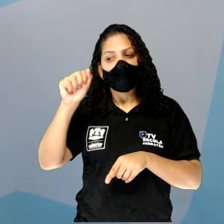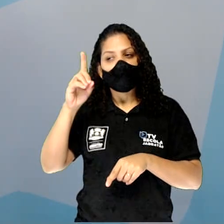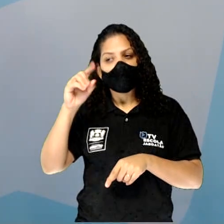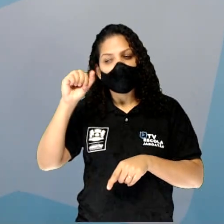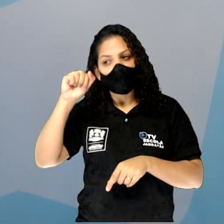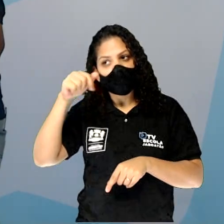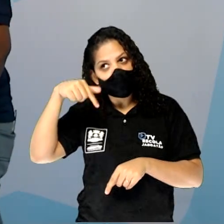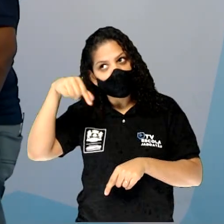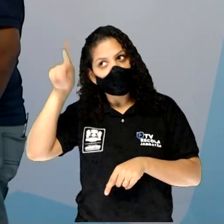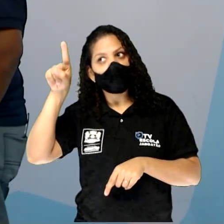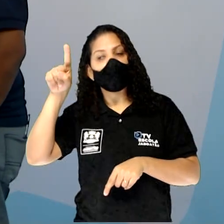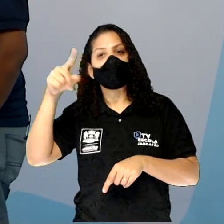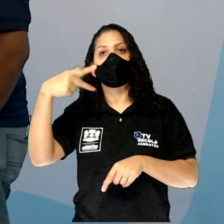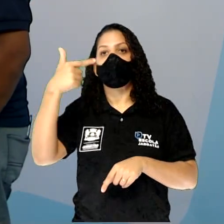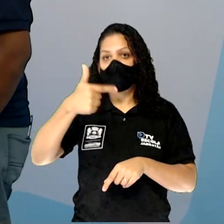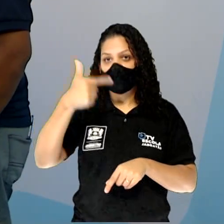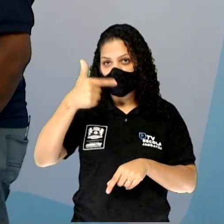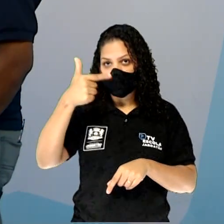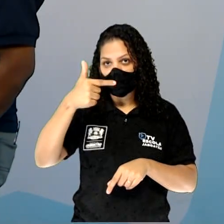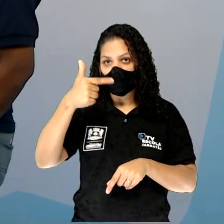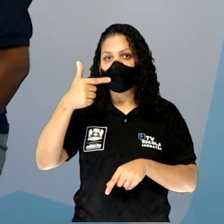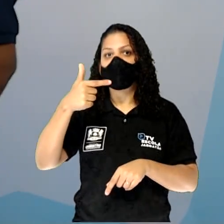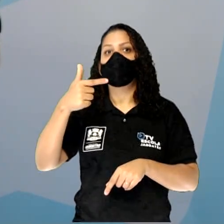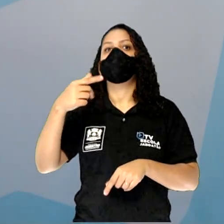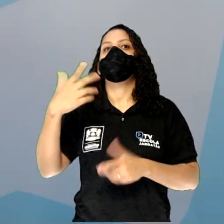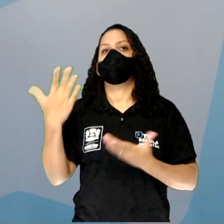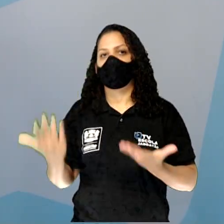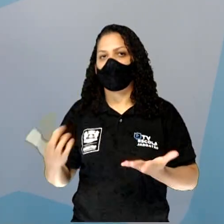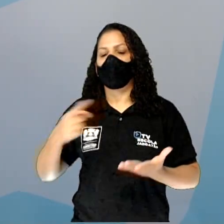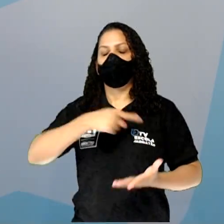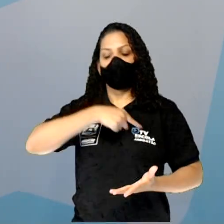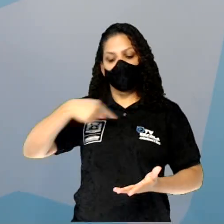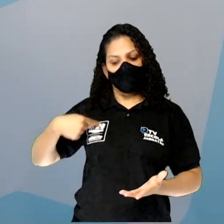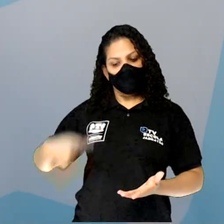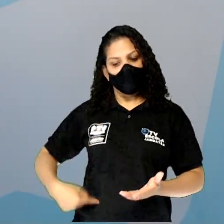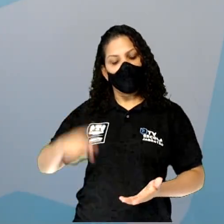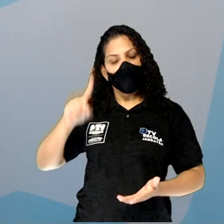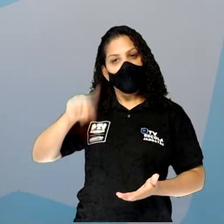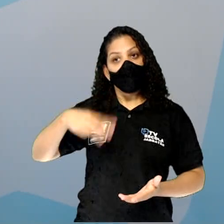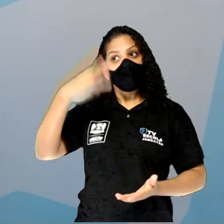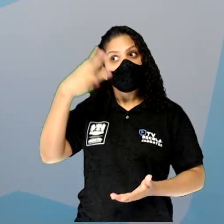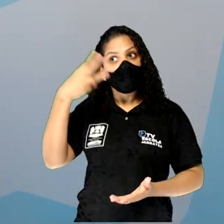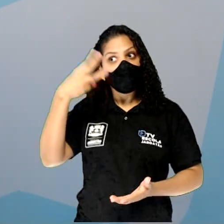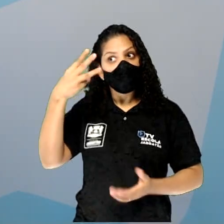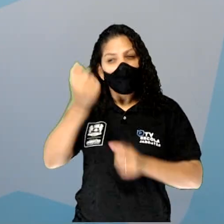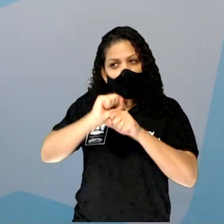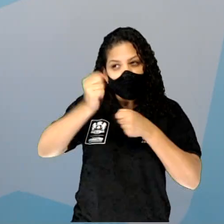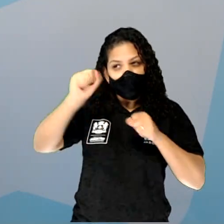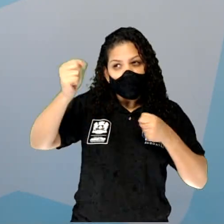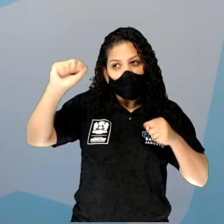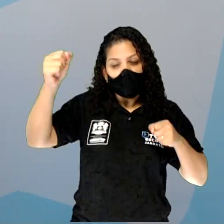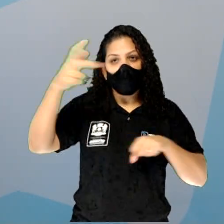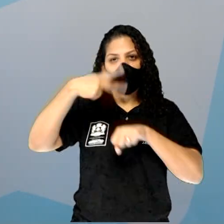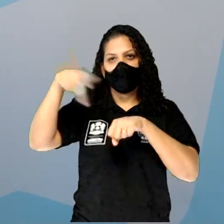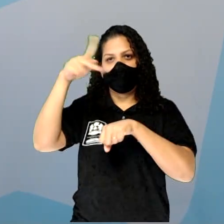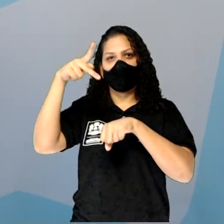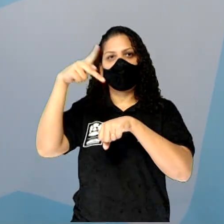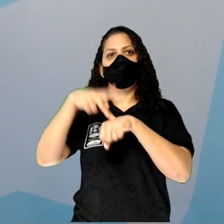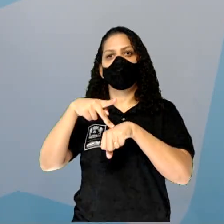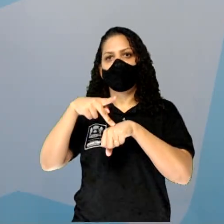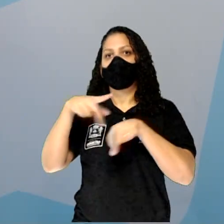extensão territorial do mundo. Observe aqui que nós temos aqui em destaque também o Brasil.